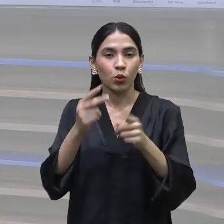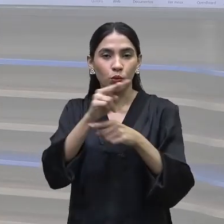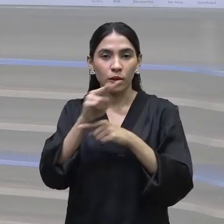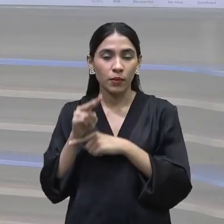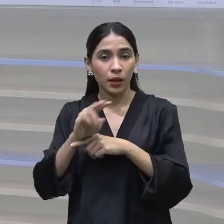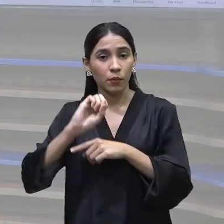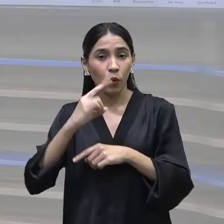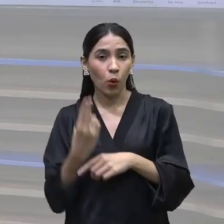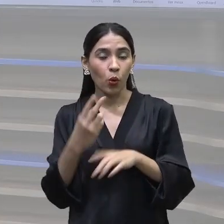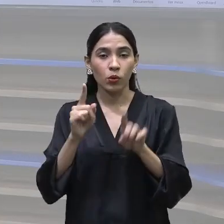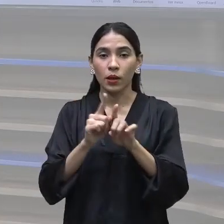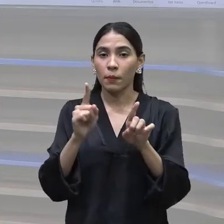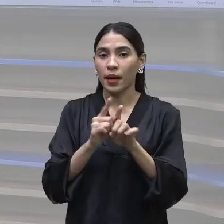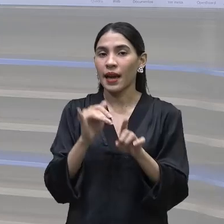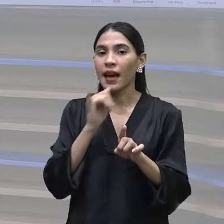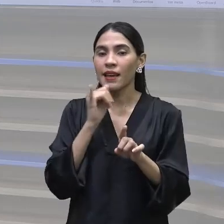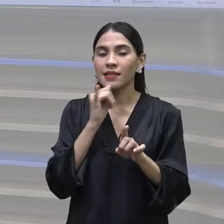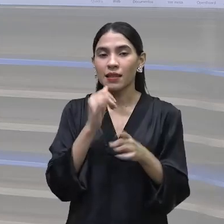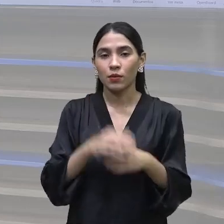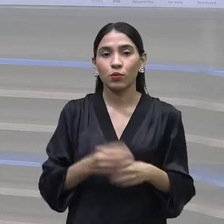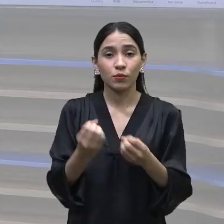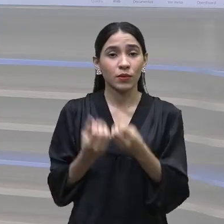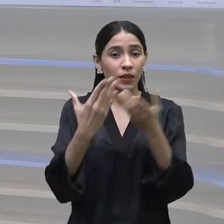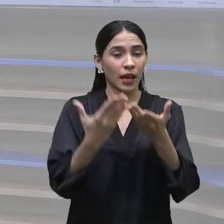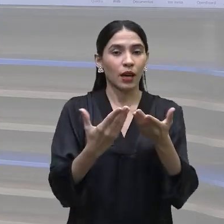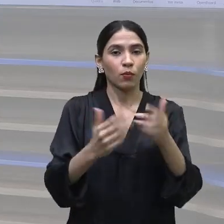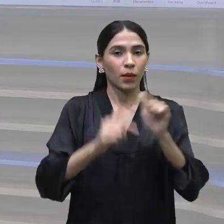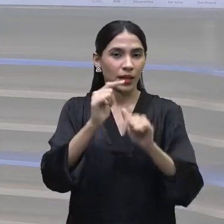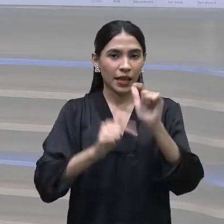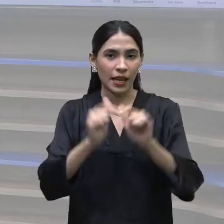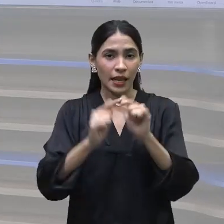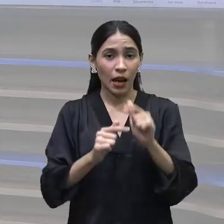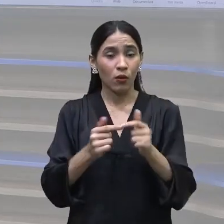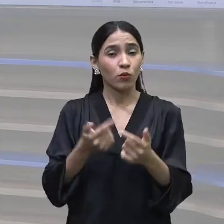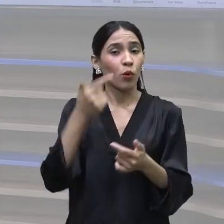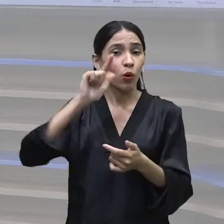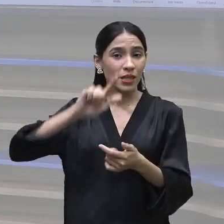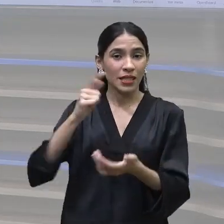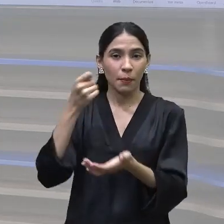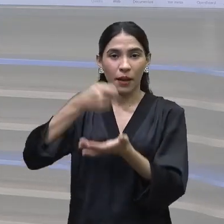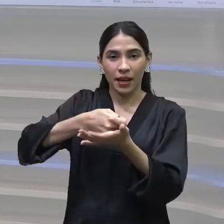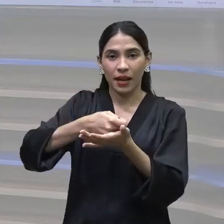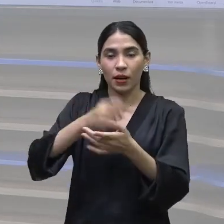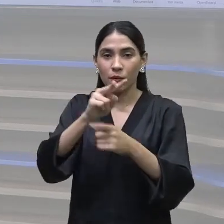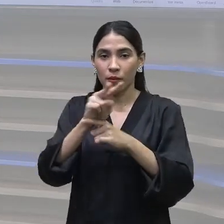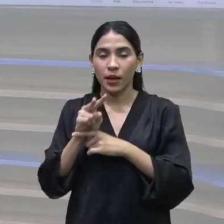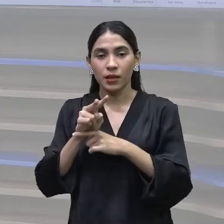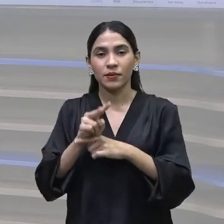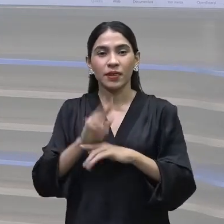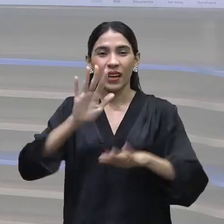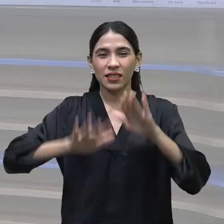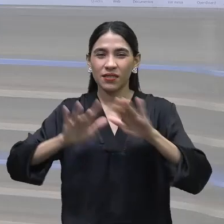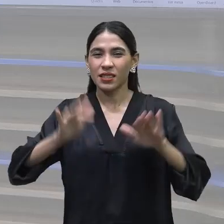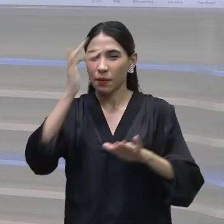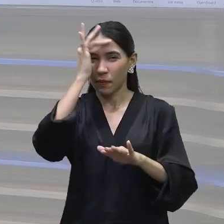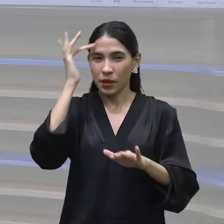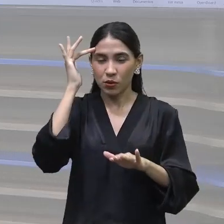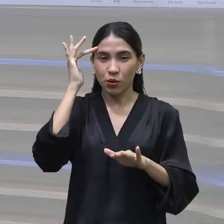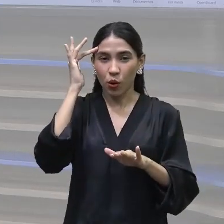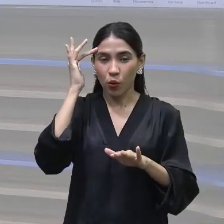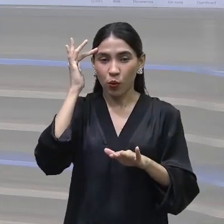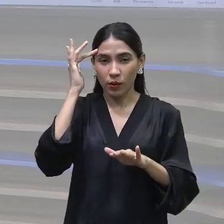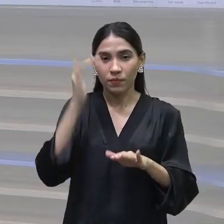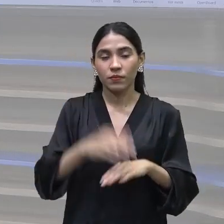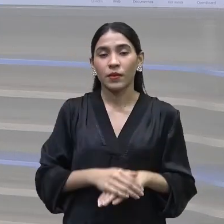algum imóvel seu, alguma coisa para pagar esse empréstimo também. Por exemplo, muita gente ela coloca aí a casa